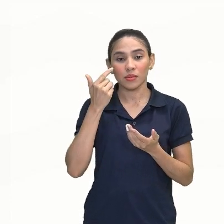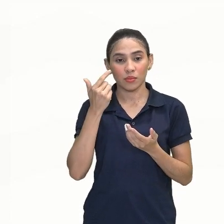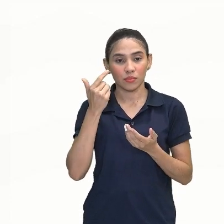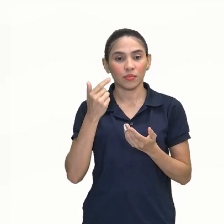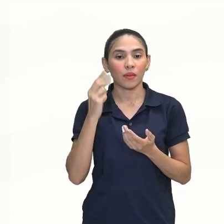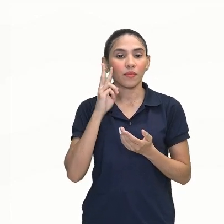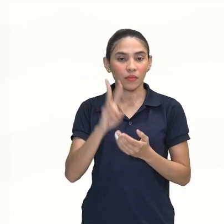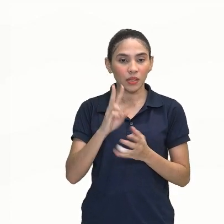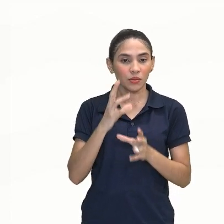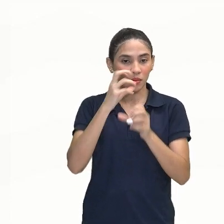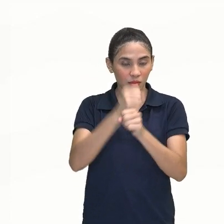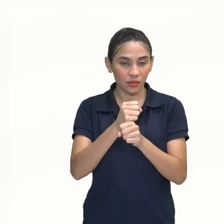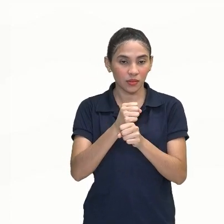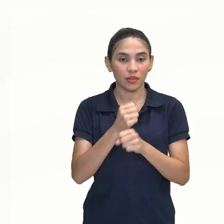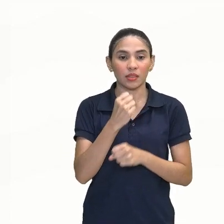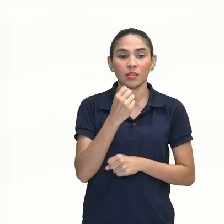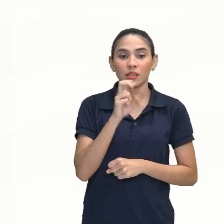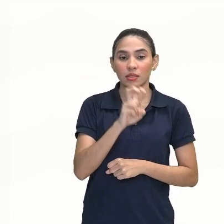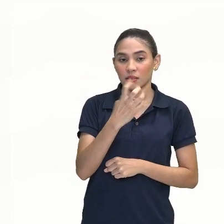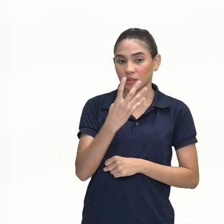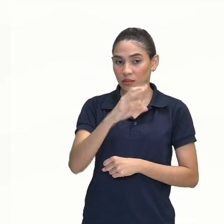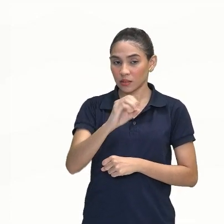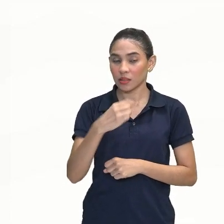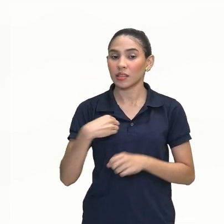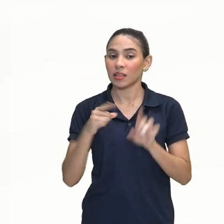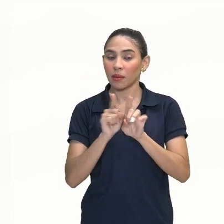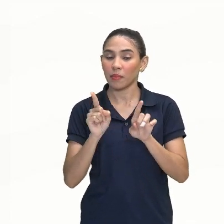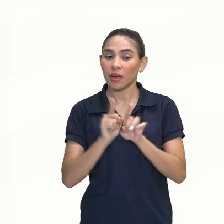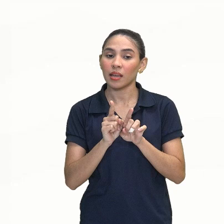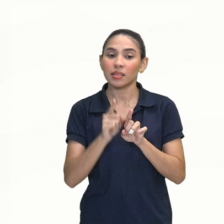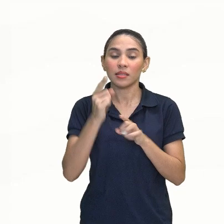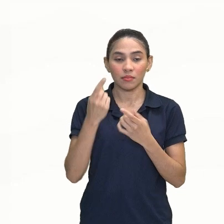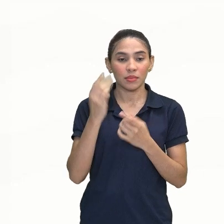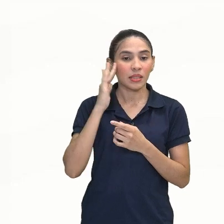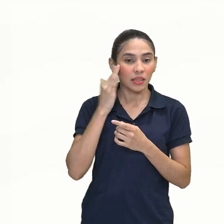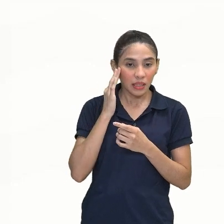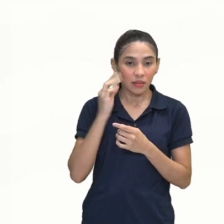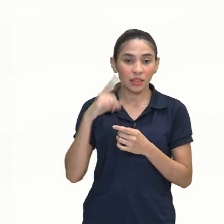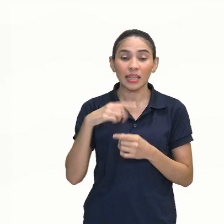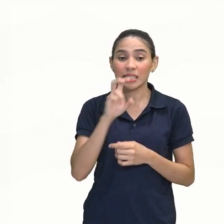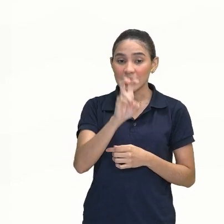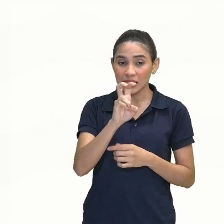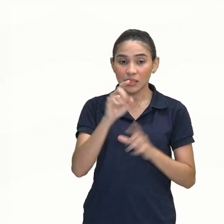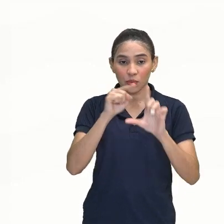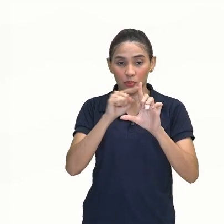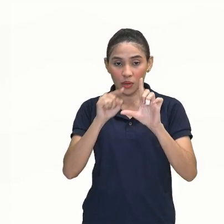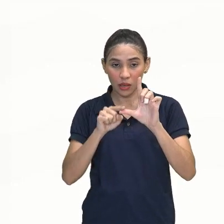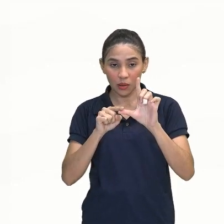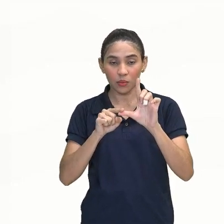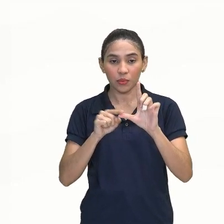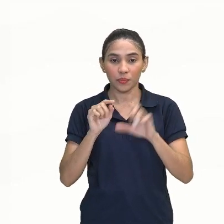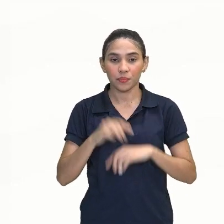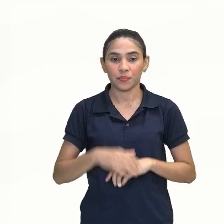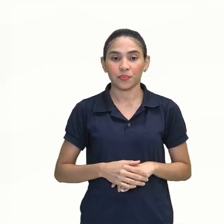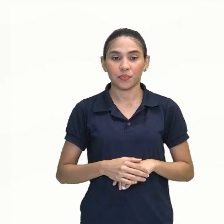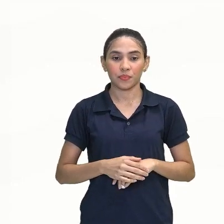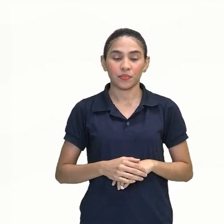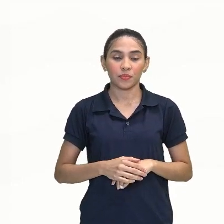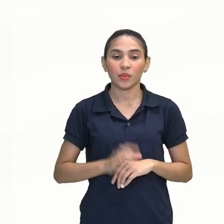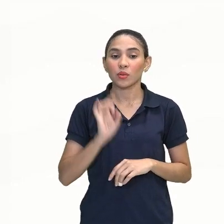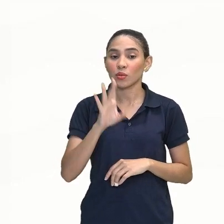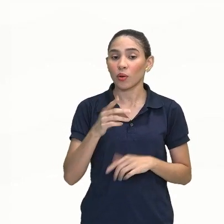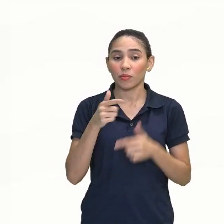dando 540, e eu sei que ele tem 5 ângulos, tá?